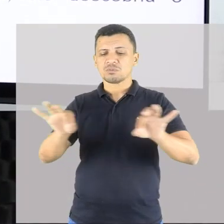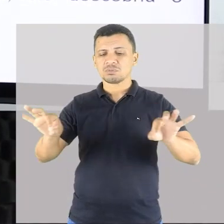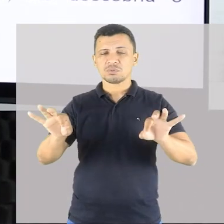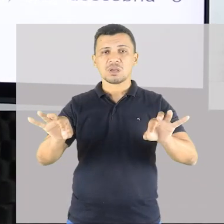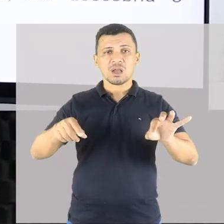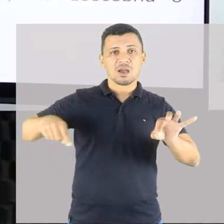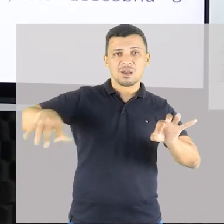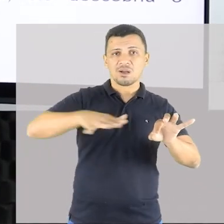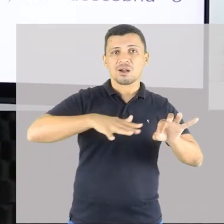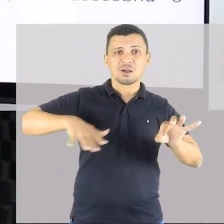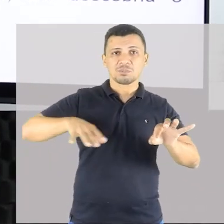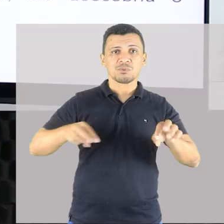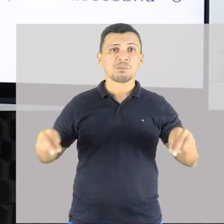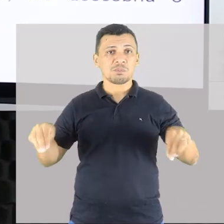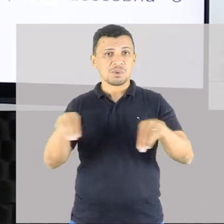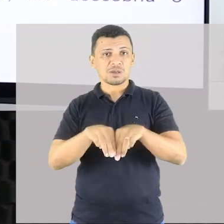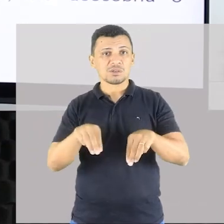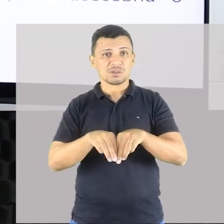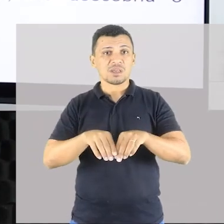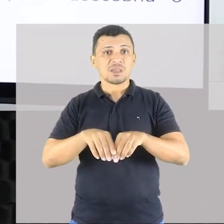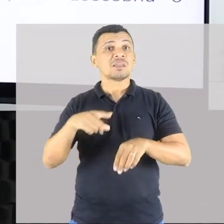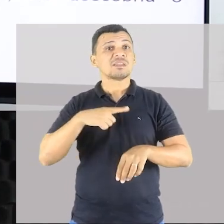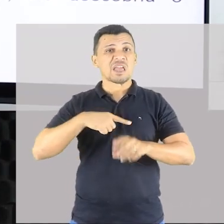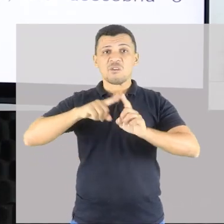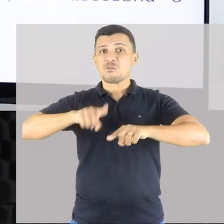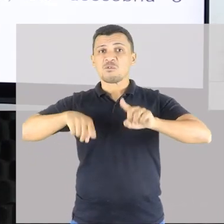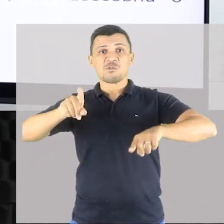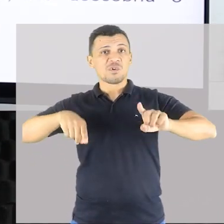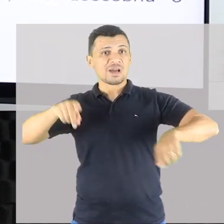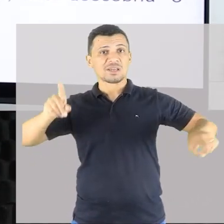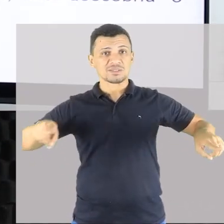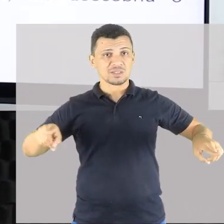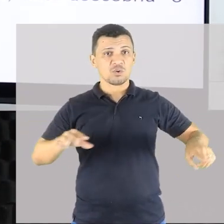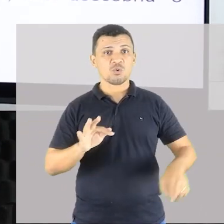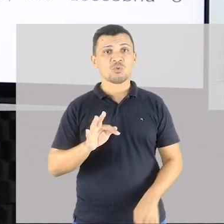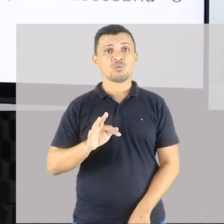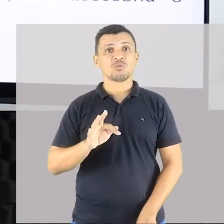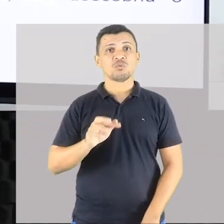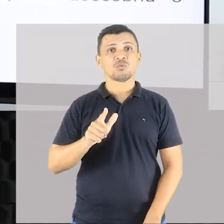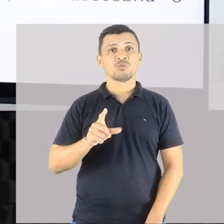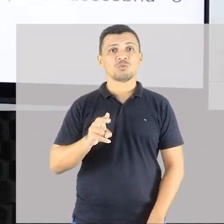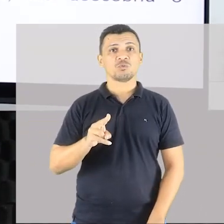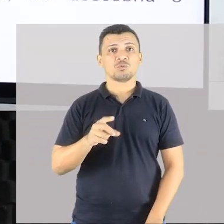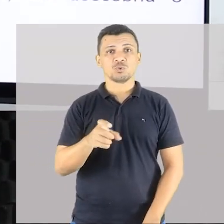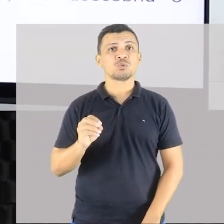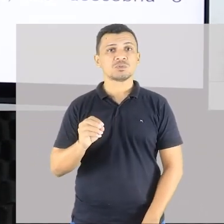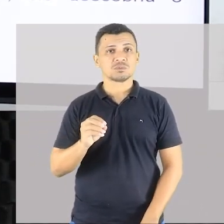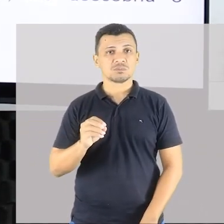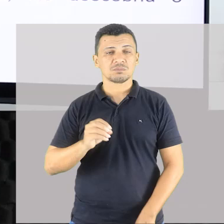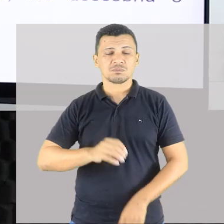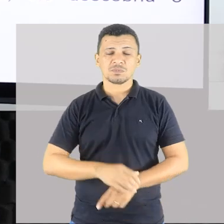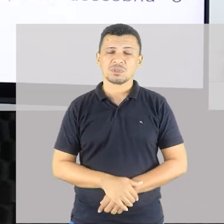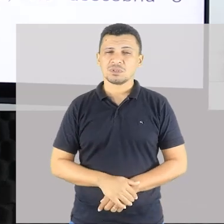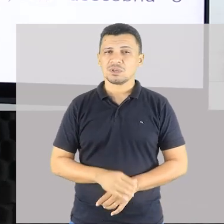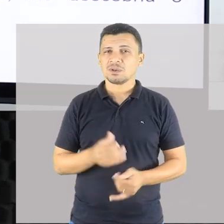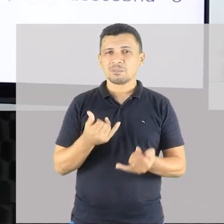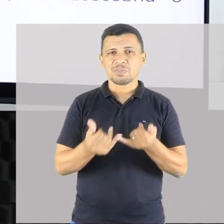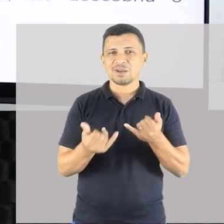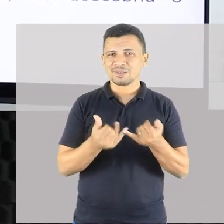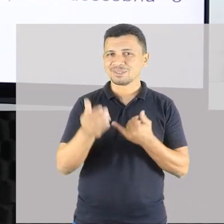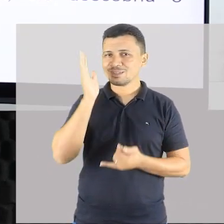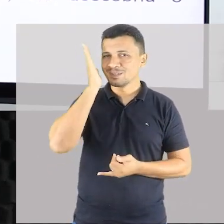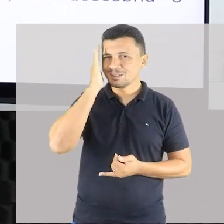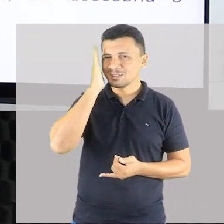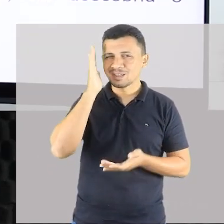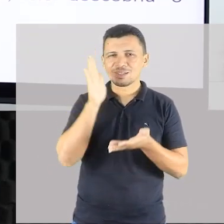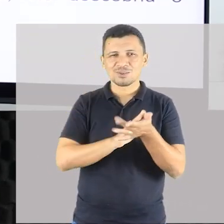campo magnético, quando ocorre variação do fluxo que o atravessa. Então, parece que não entenderam nada,